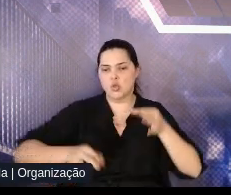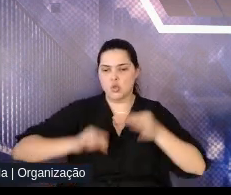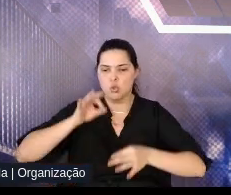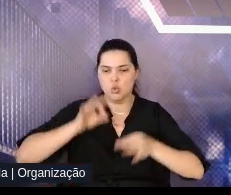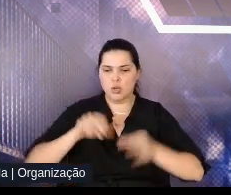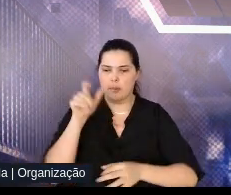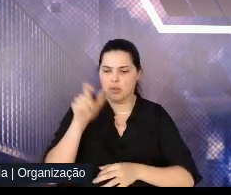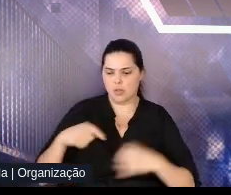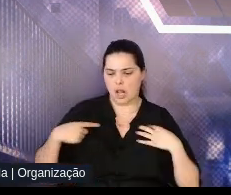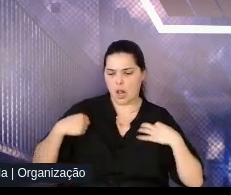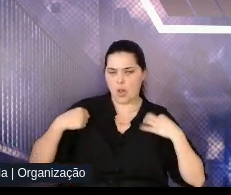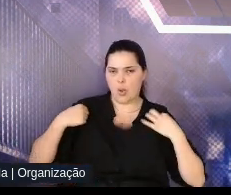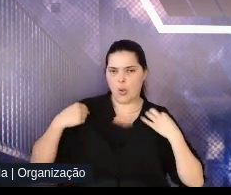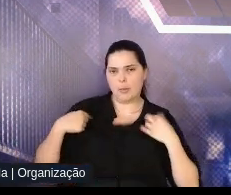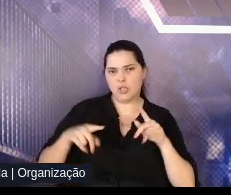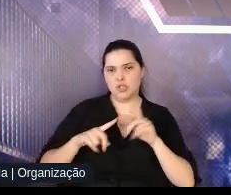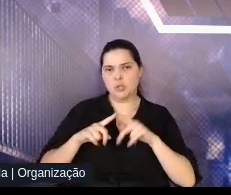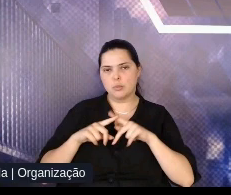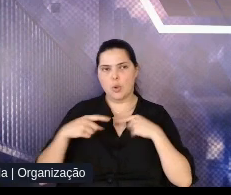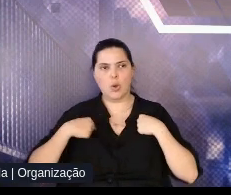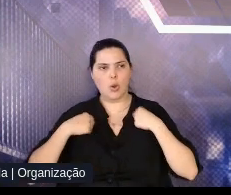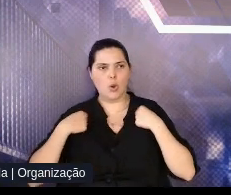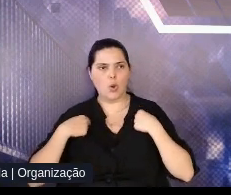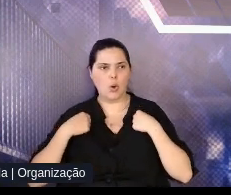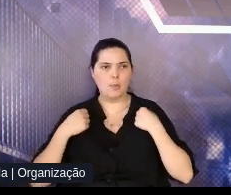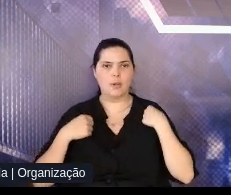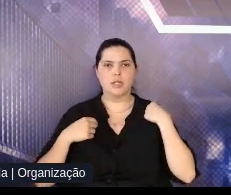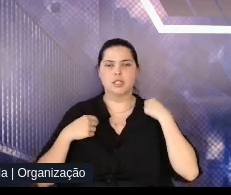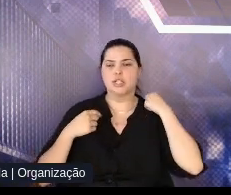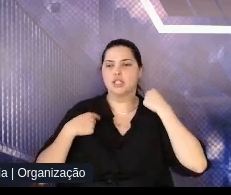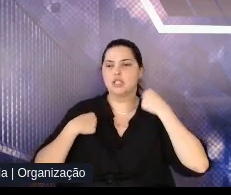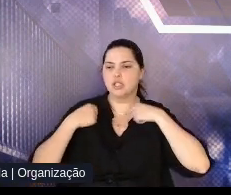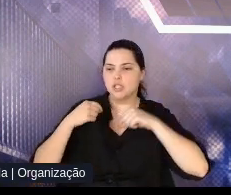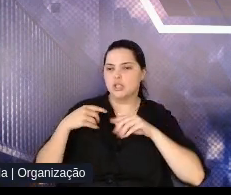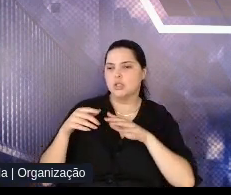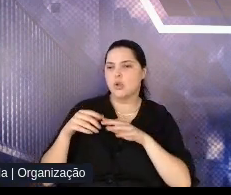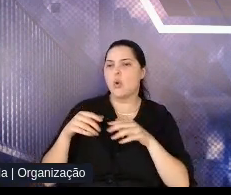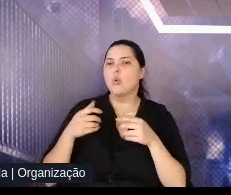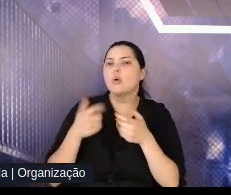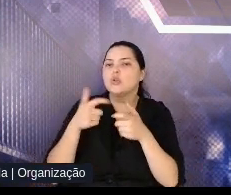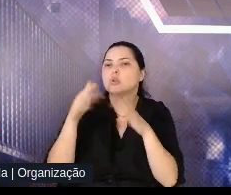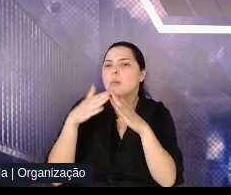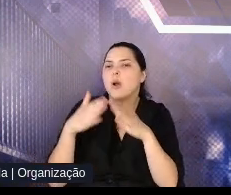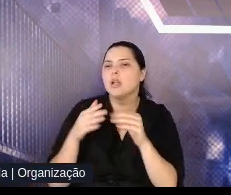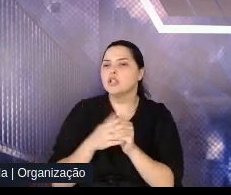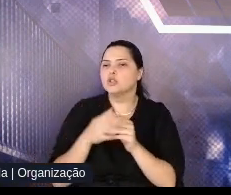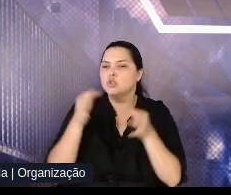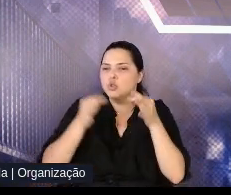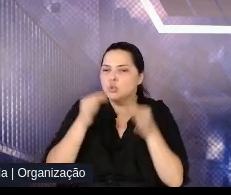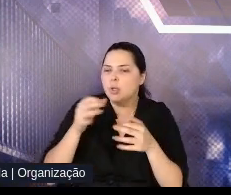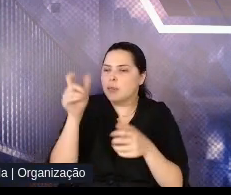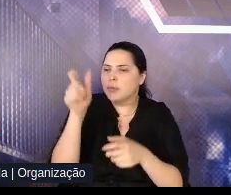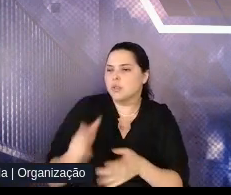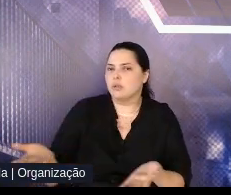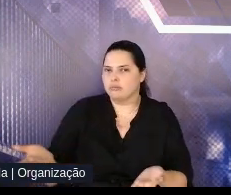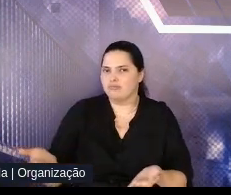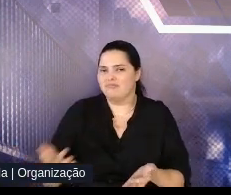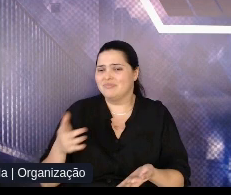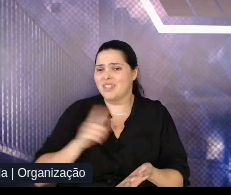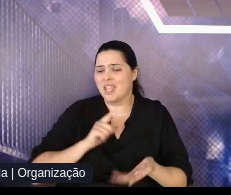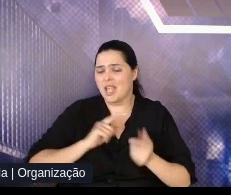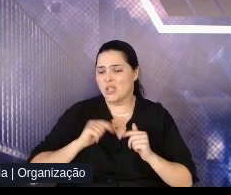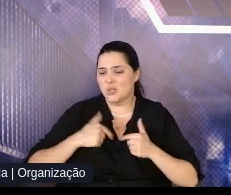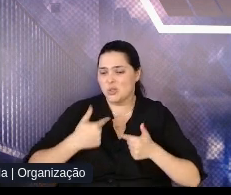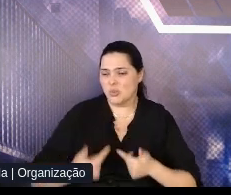pelo estilo de roupa, pela roupa da pessoa, por onde ela mora. Então, assim, às vezes, a gente tem determinadas